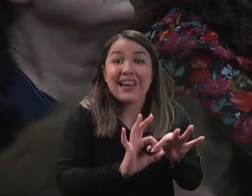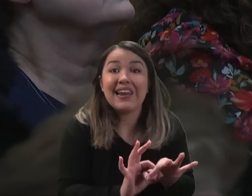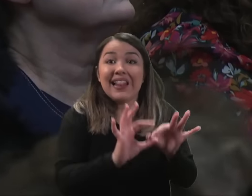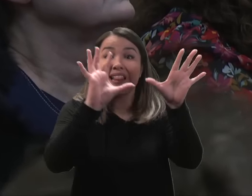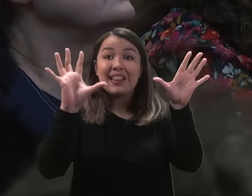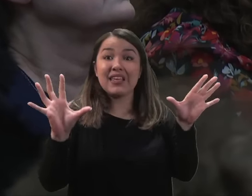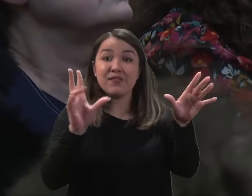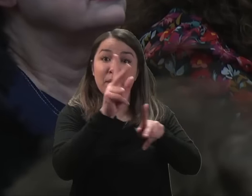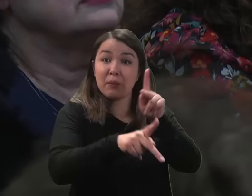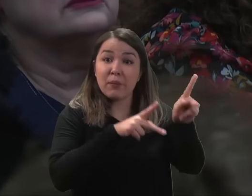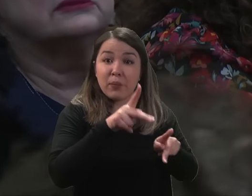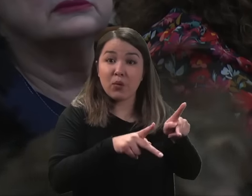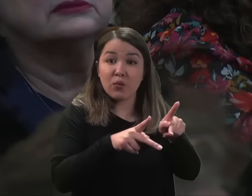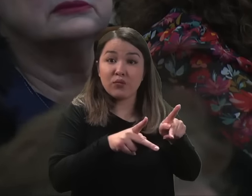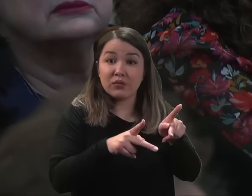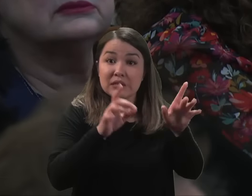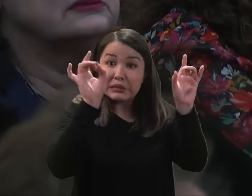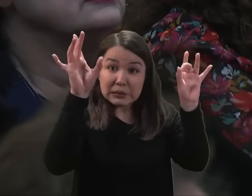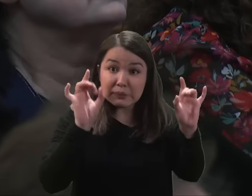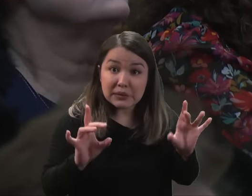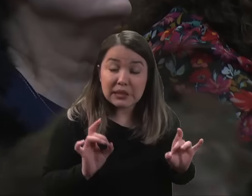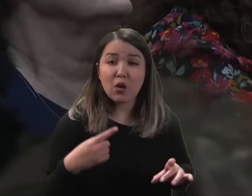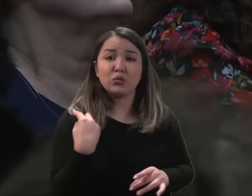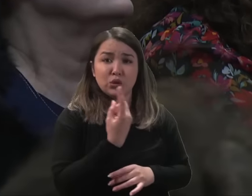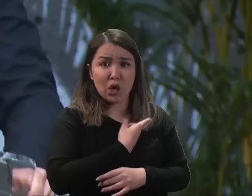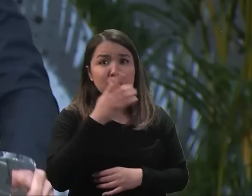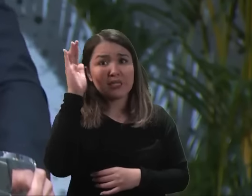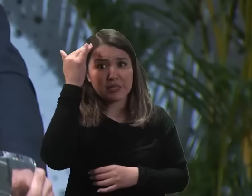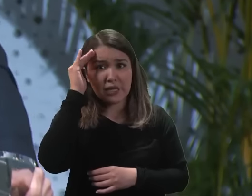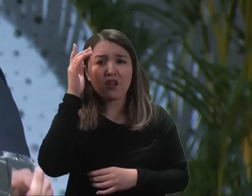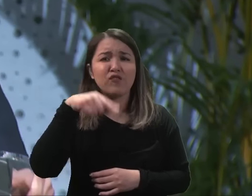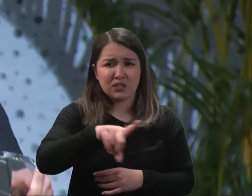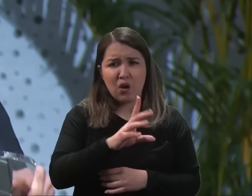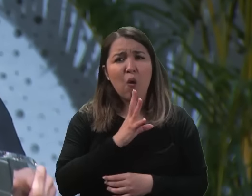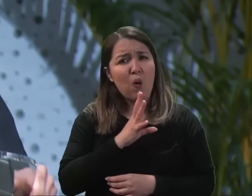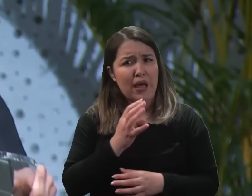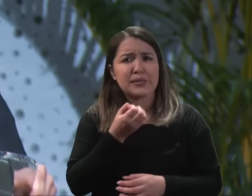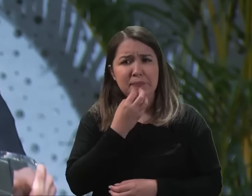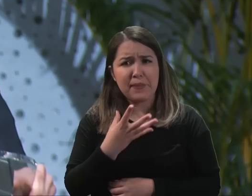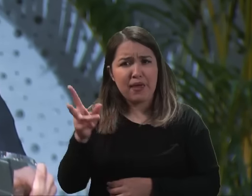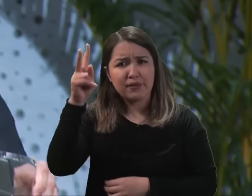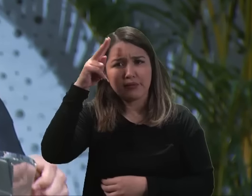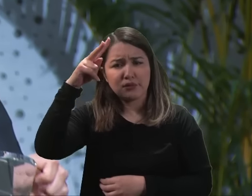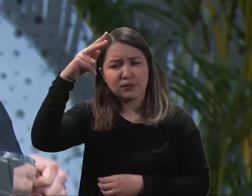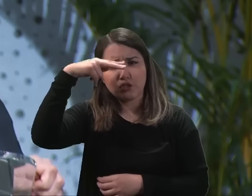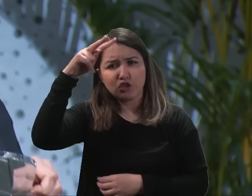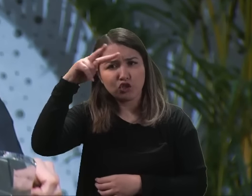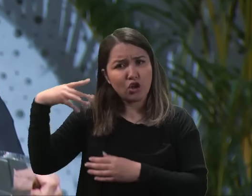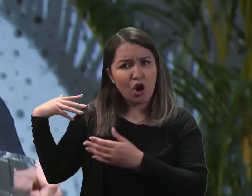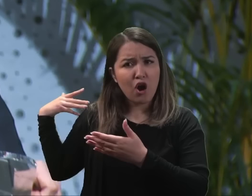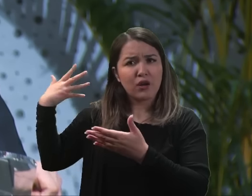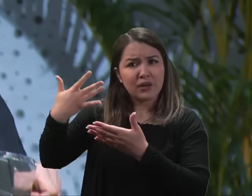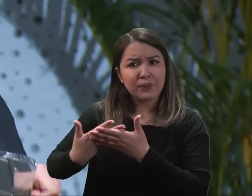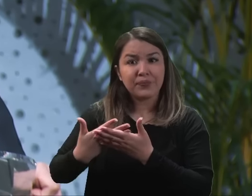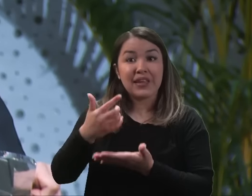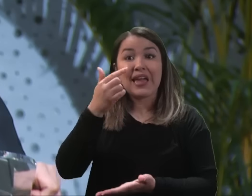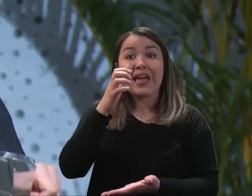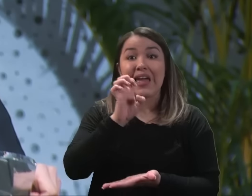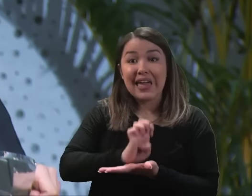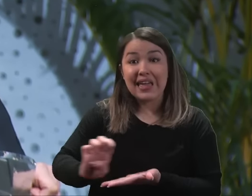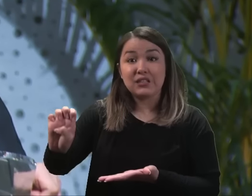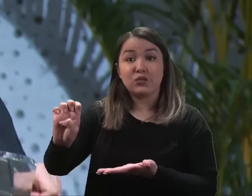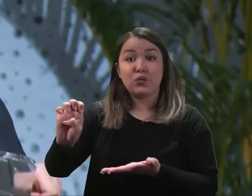libertação especial e nós conhecemos e você conhece bem a história no livro de Êxodo capítulo 12 versículo 40